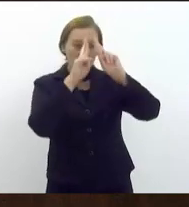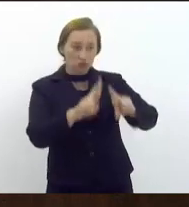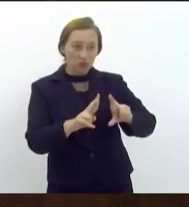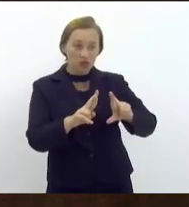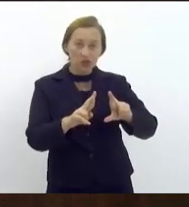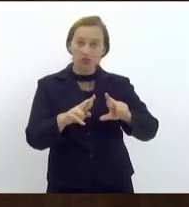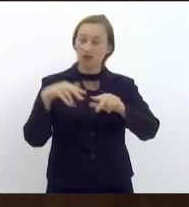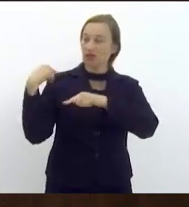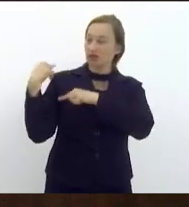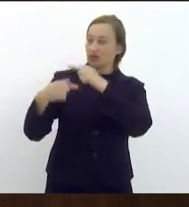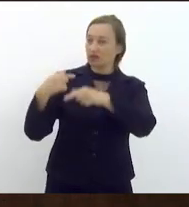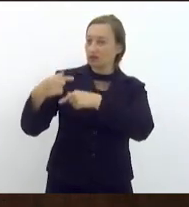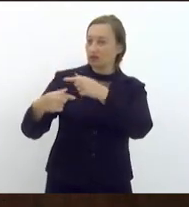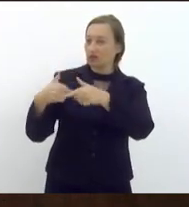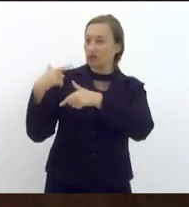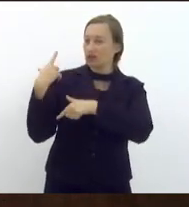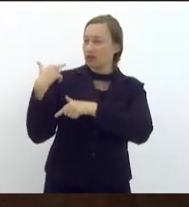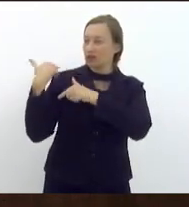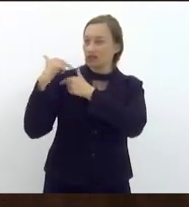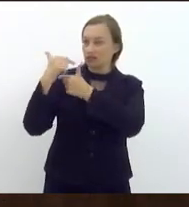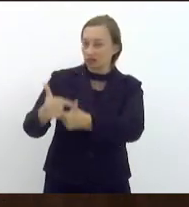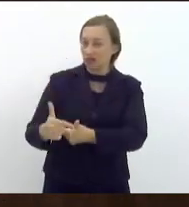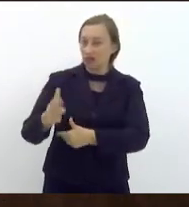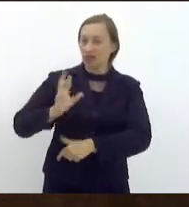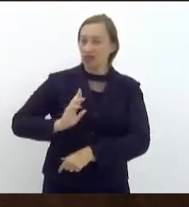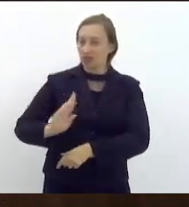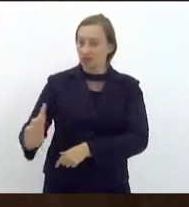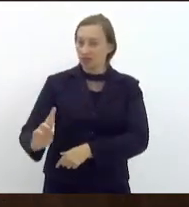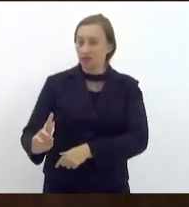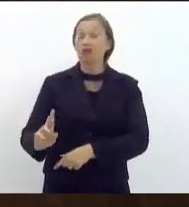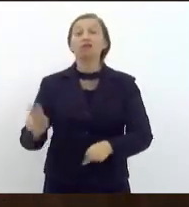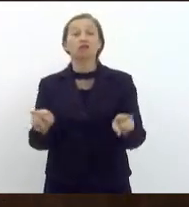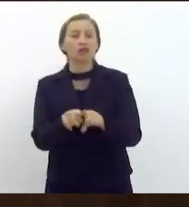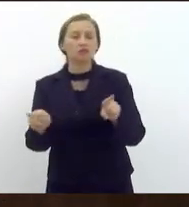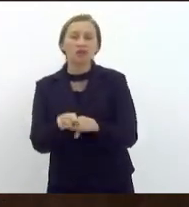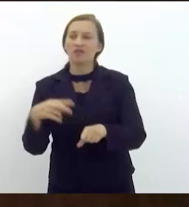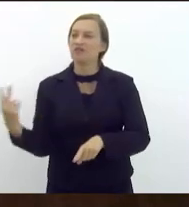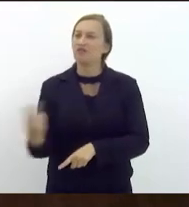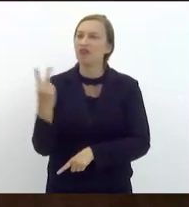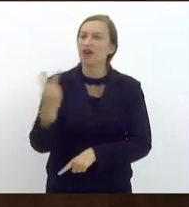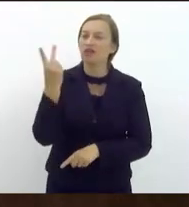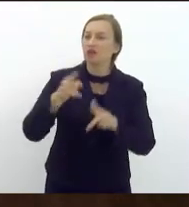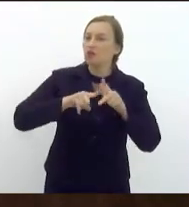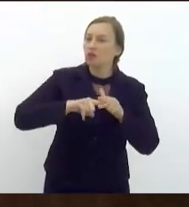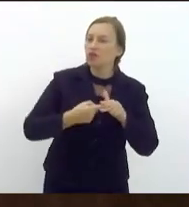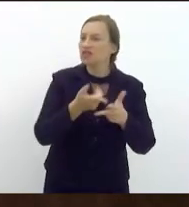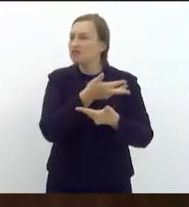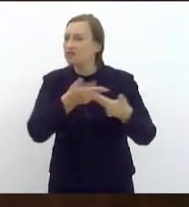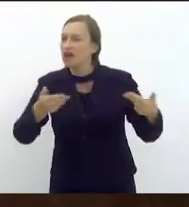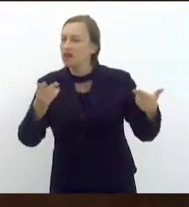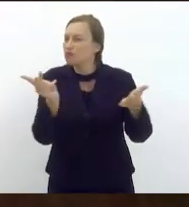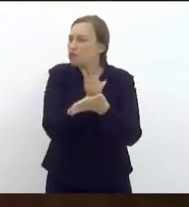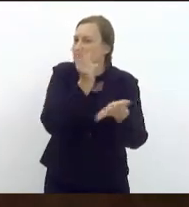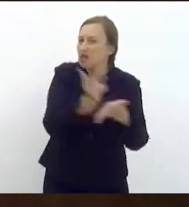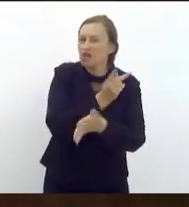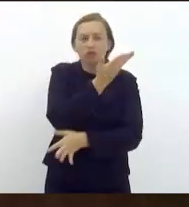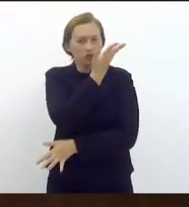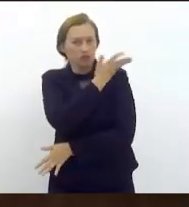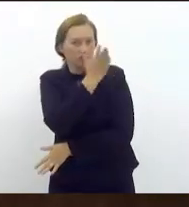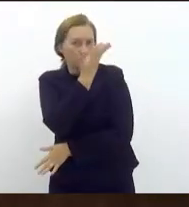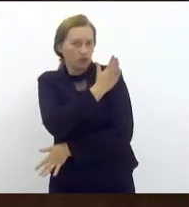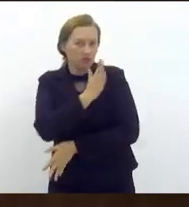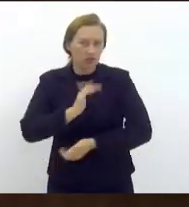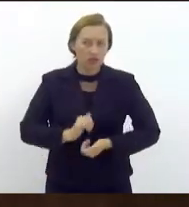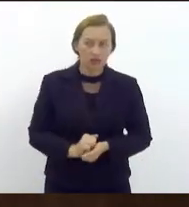tradicionais e também uma forma de valorizar e reparar tantas injustiças e preconceitos